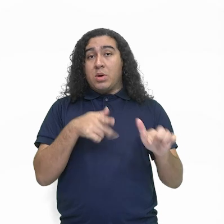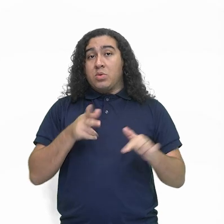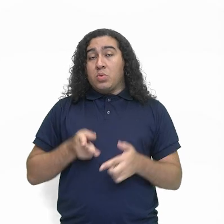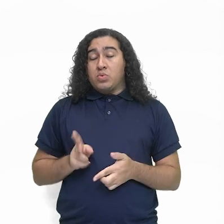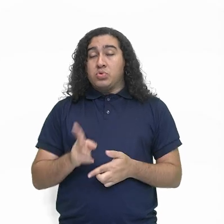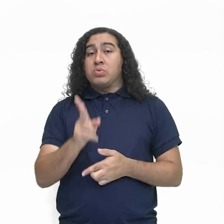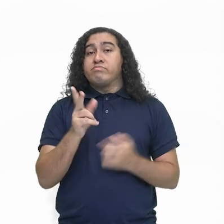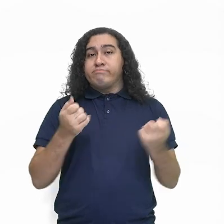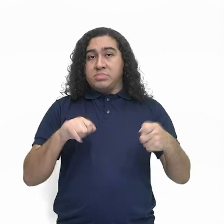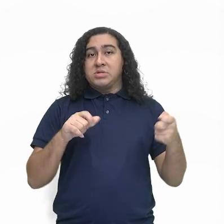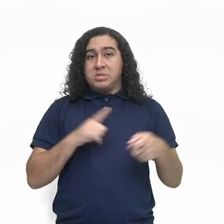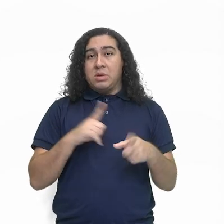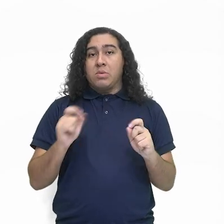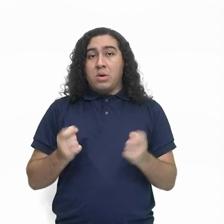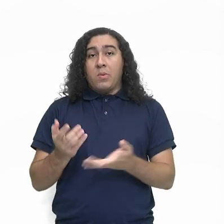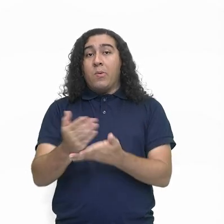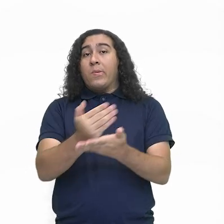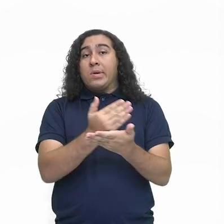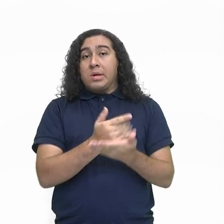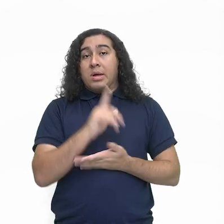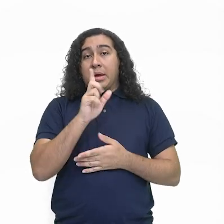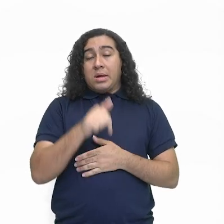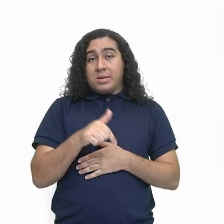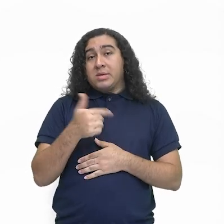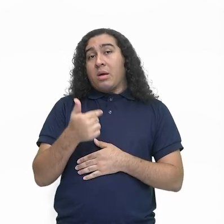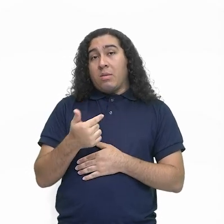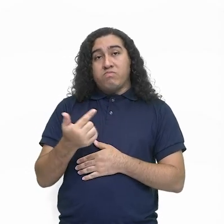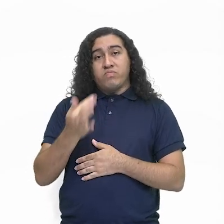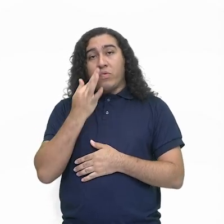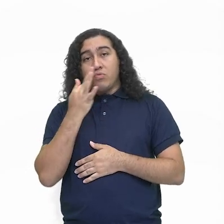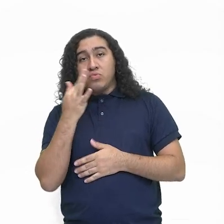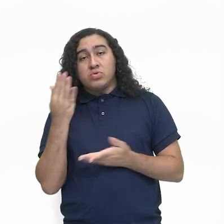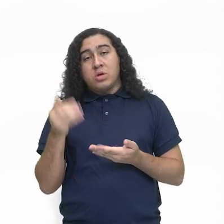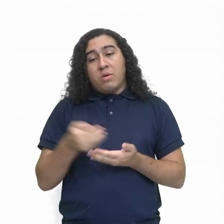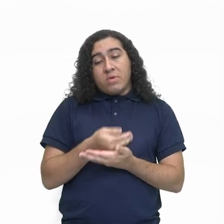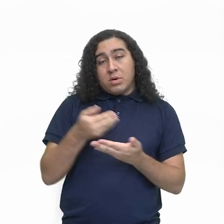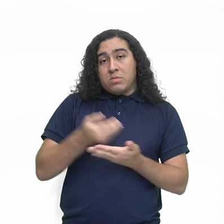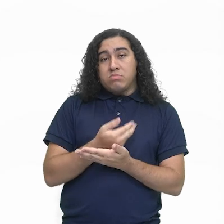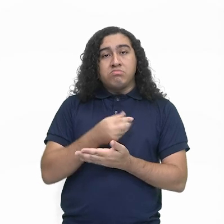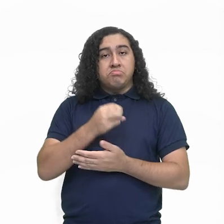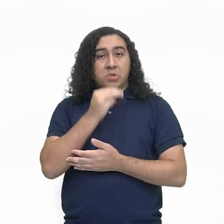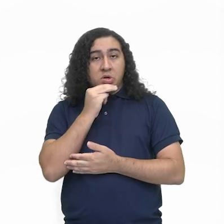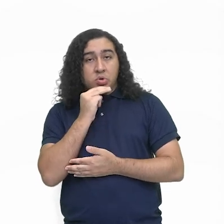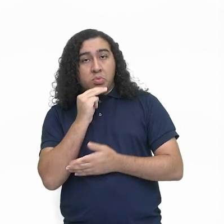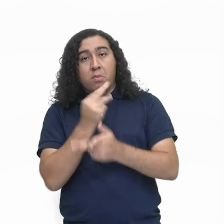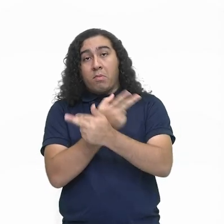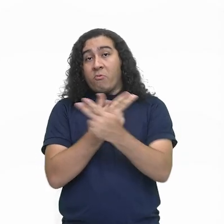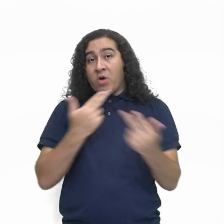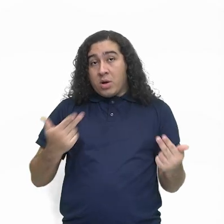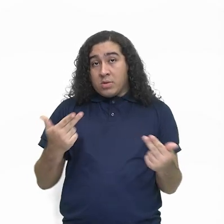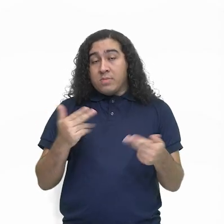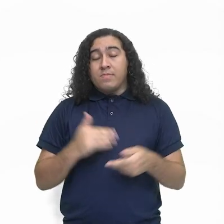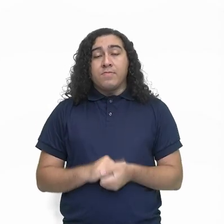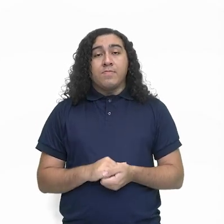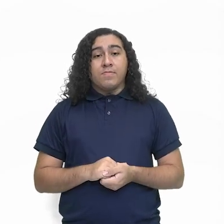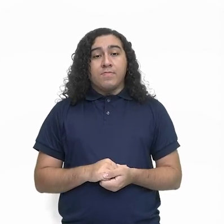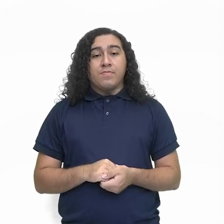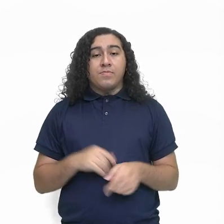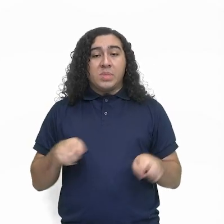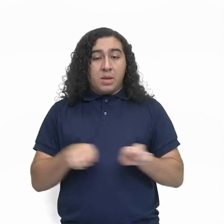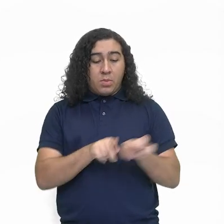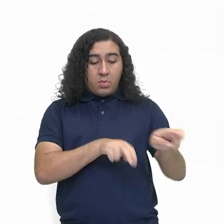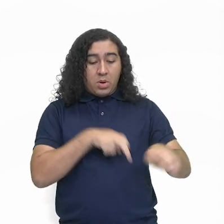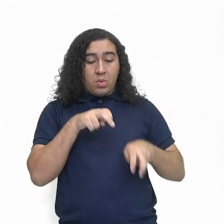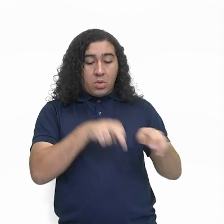ainda é necessário colher tomates, ainda é necessário colher cana-de-açúcar. Então isso vai sendo feito também, e no meio rural